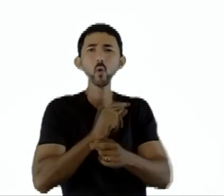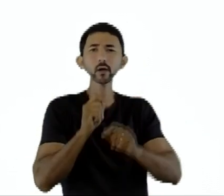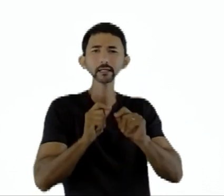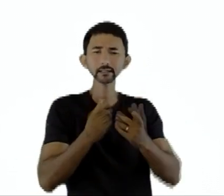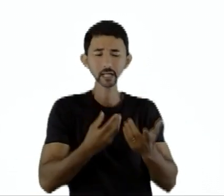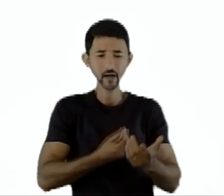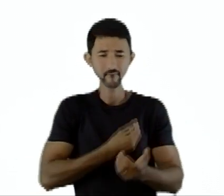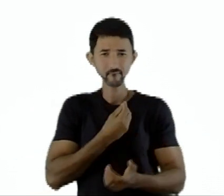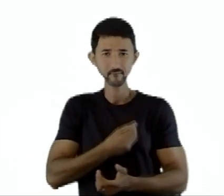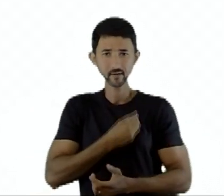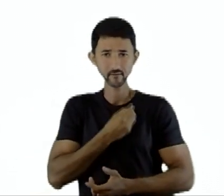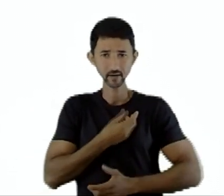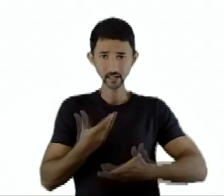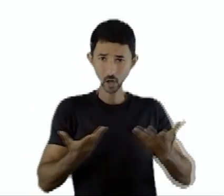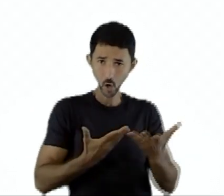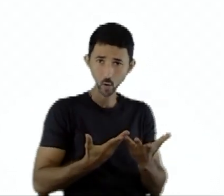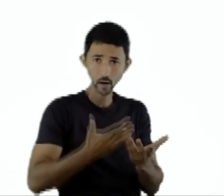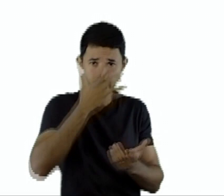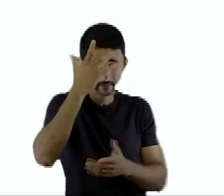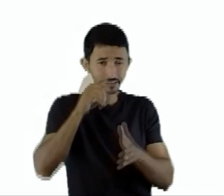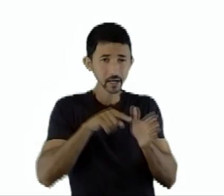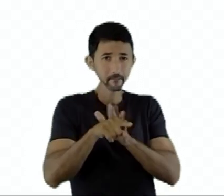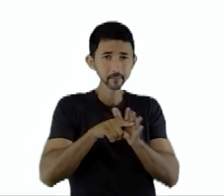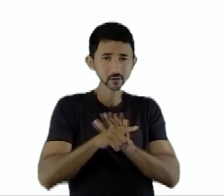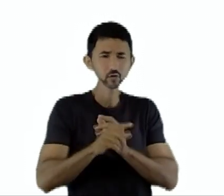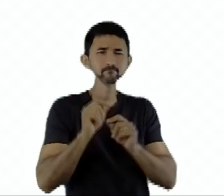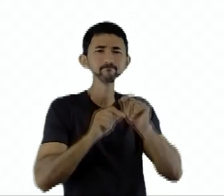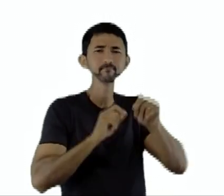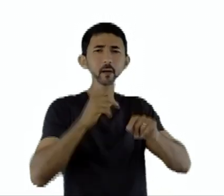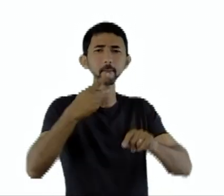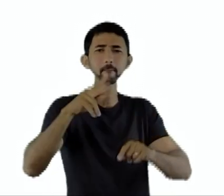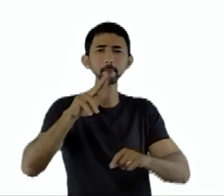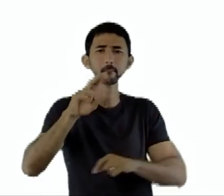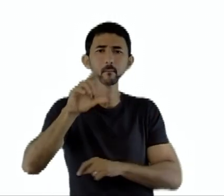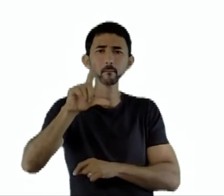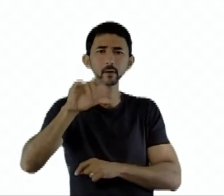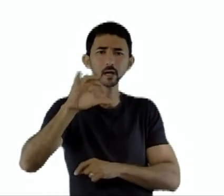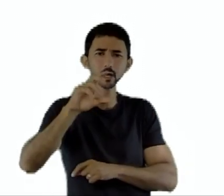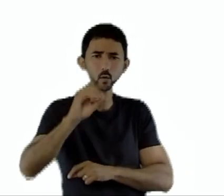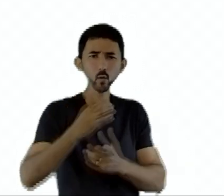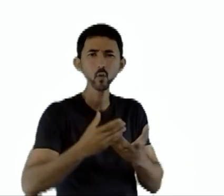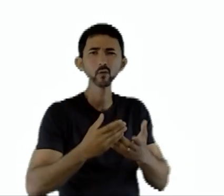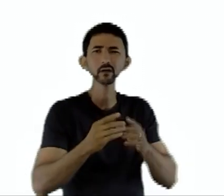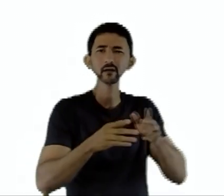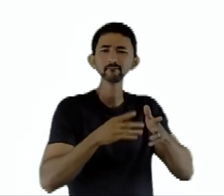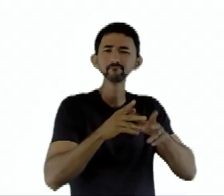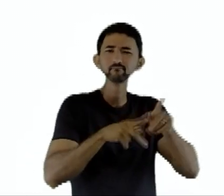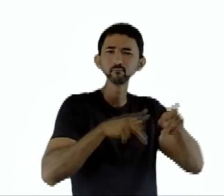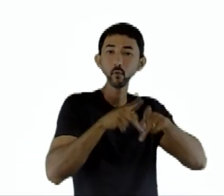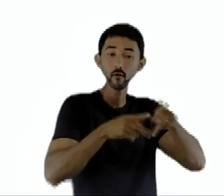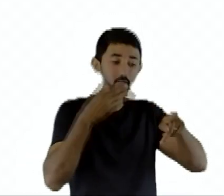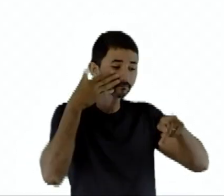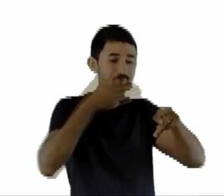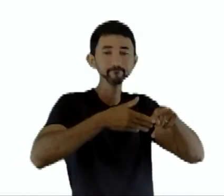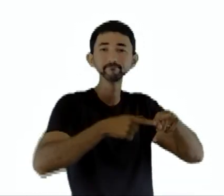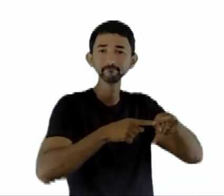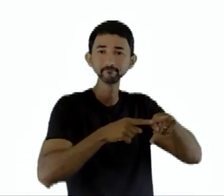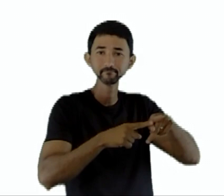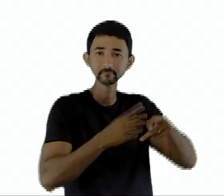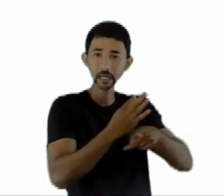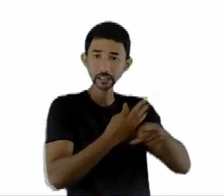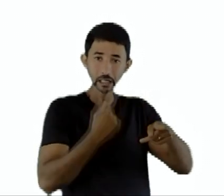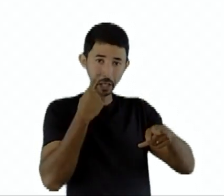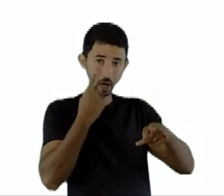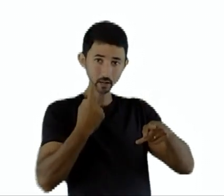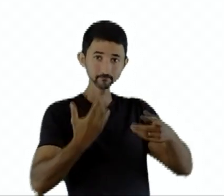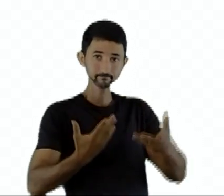que nós vivemos e que alguém pesquisou. O público, eu fui público desse texto. É um texto que me